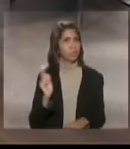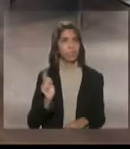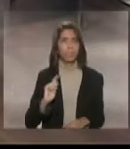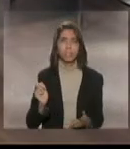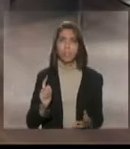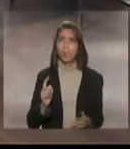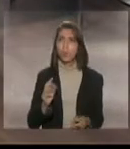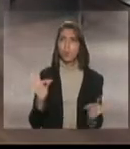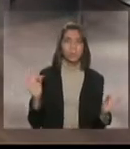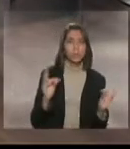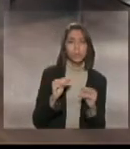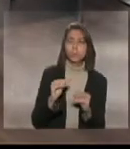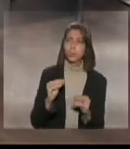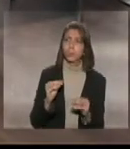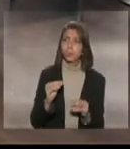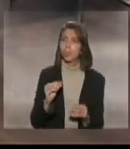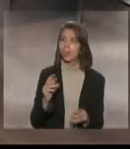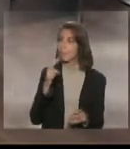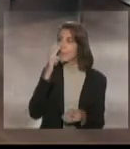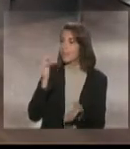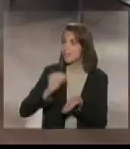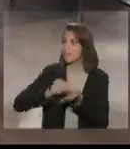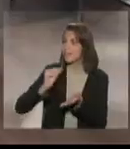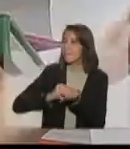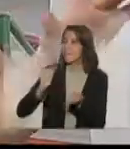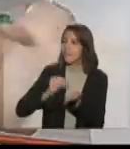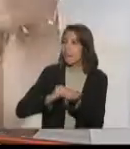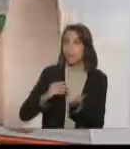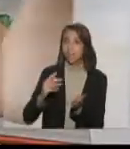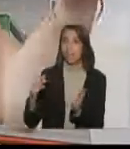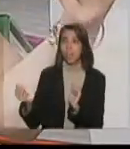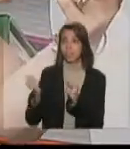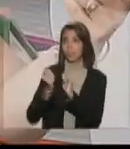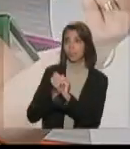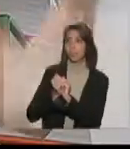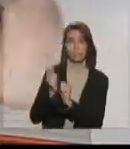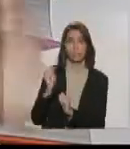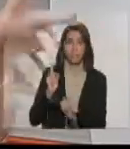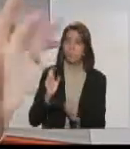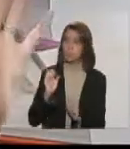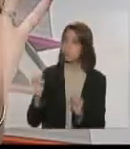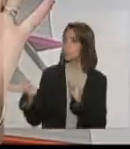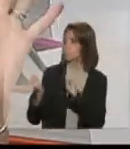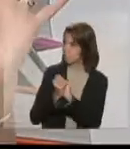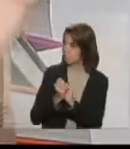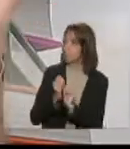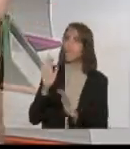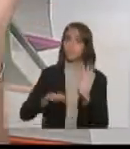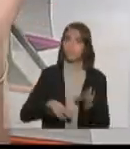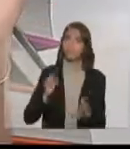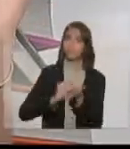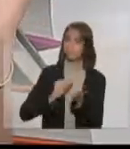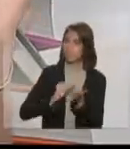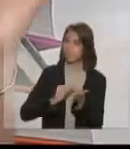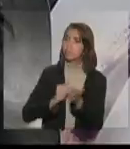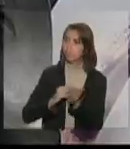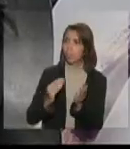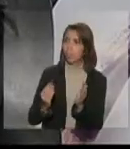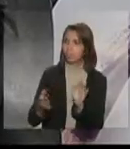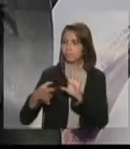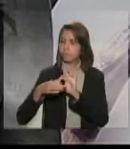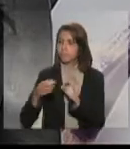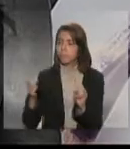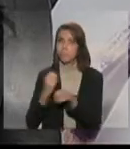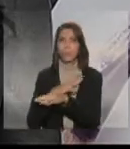que legal só do mundo quando mundo falta um pedaço e do ano com o outro ainda vai faltar isso mas é